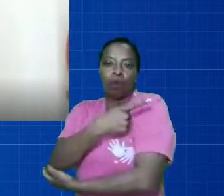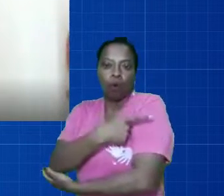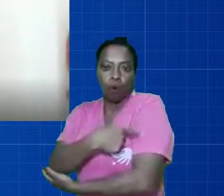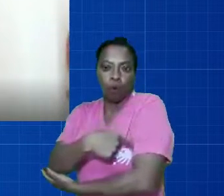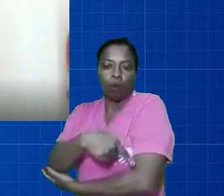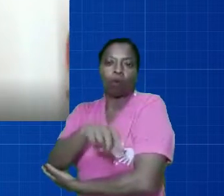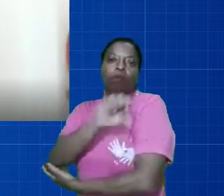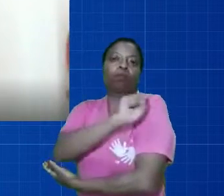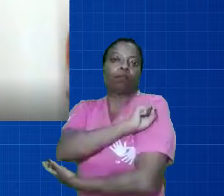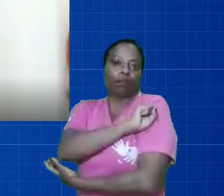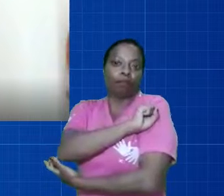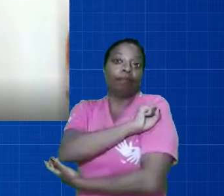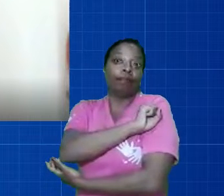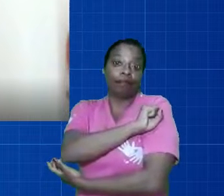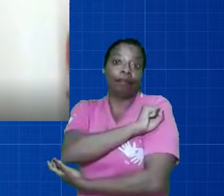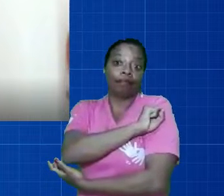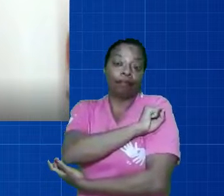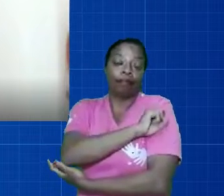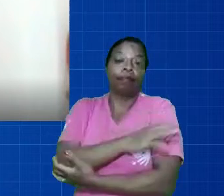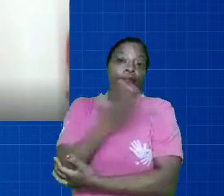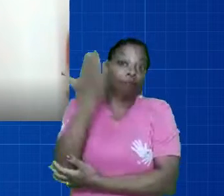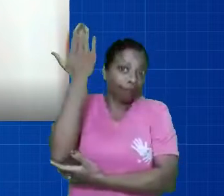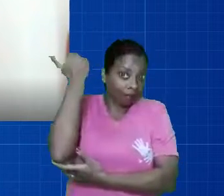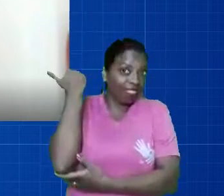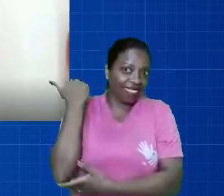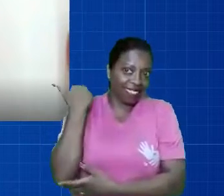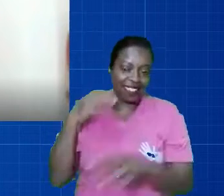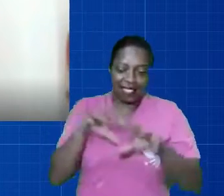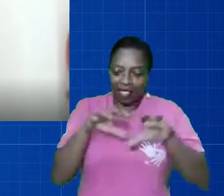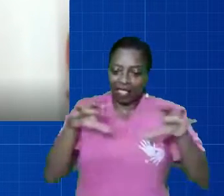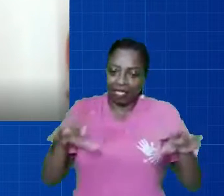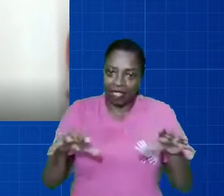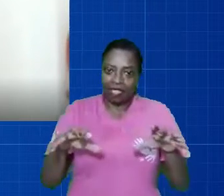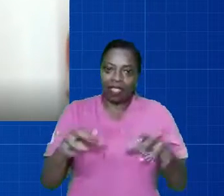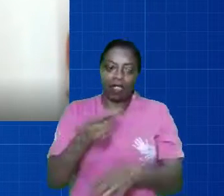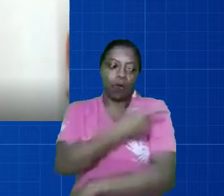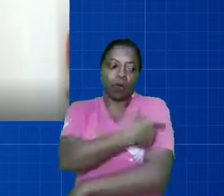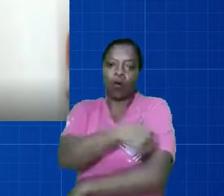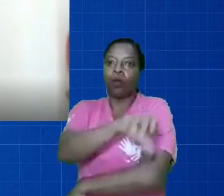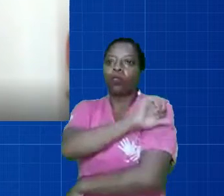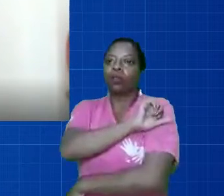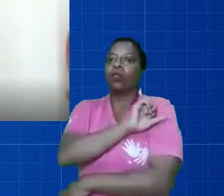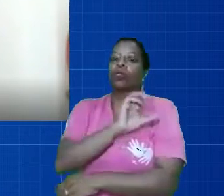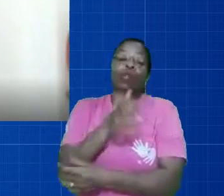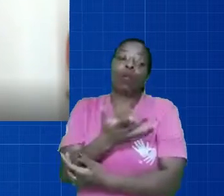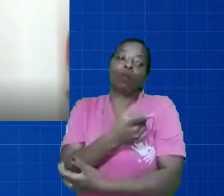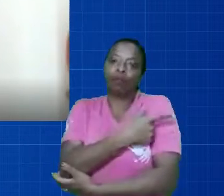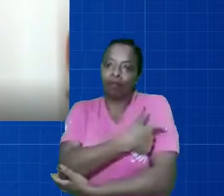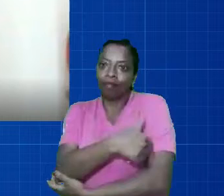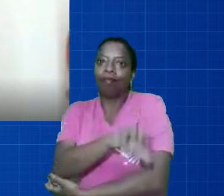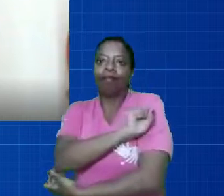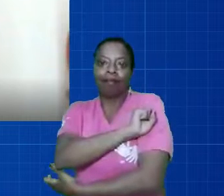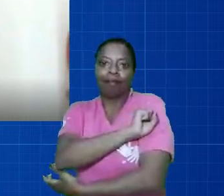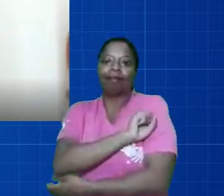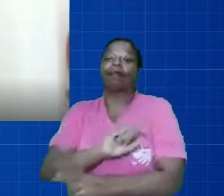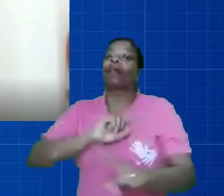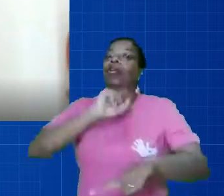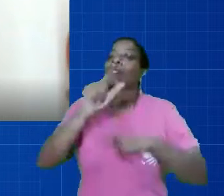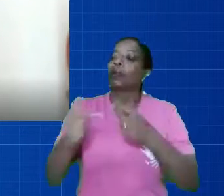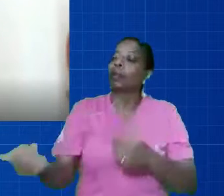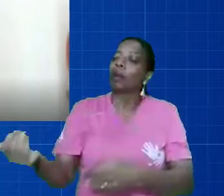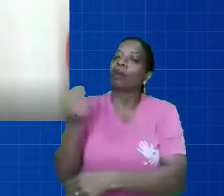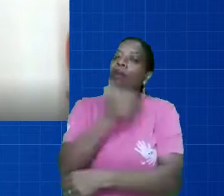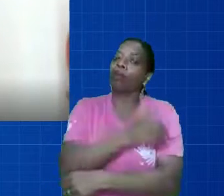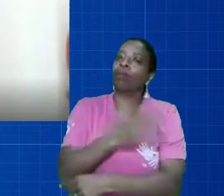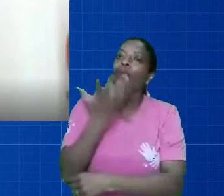nessa idade. E daí a gente trouxe aquelas crianças menores também, foi uma experiência muito bacana, né, ali